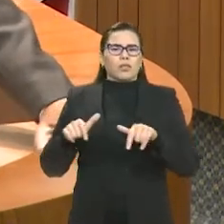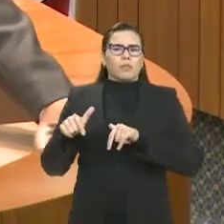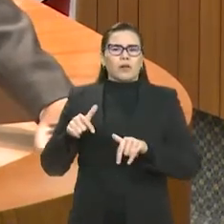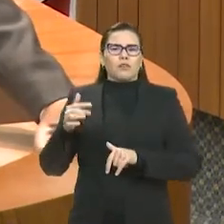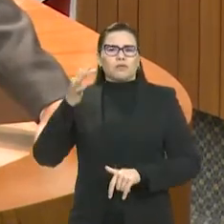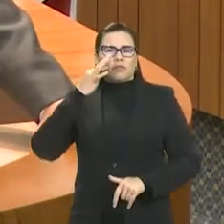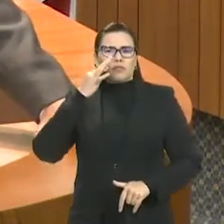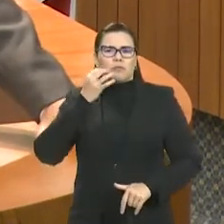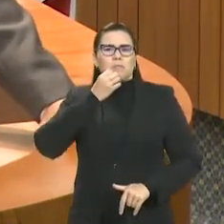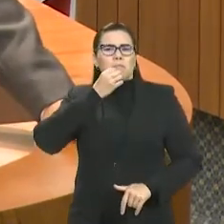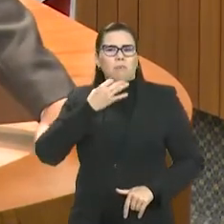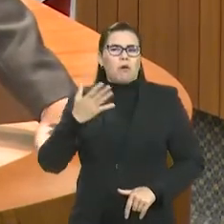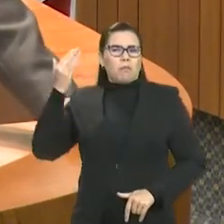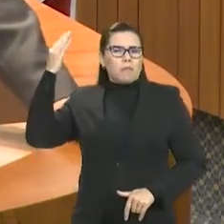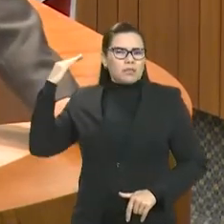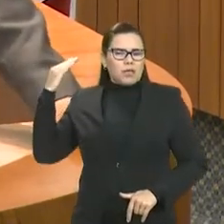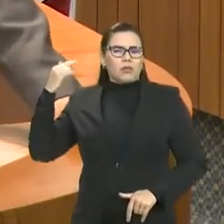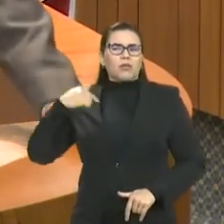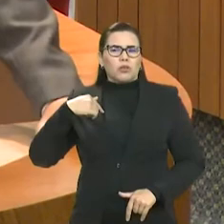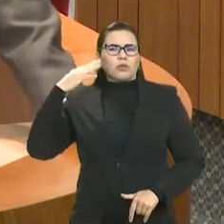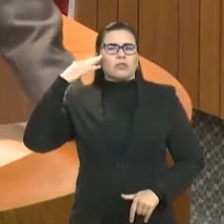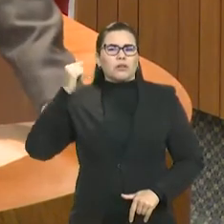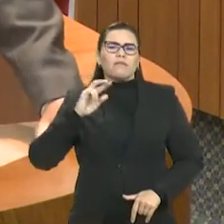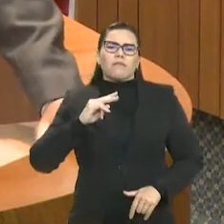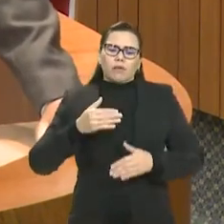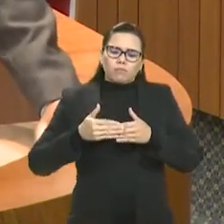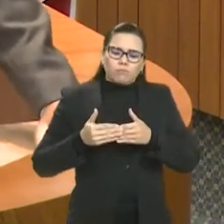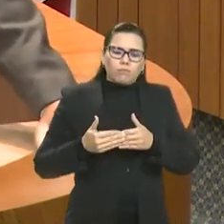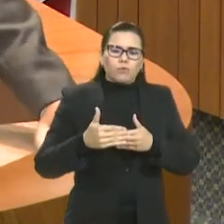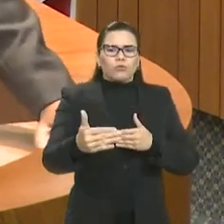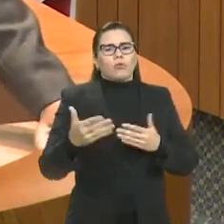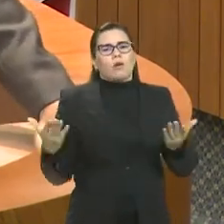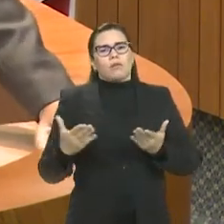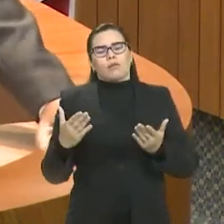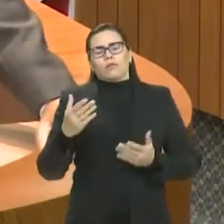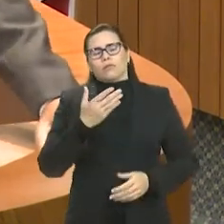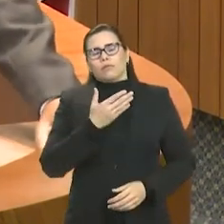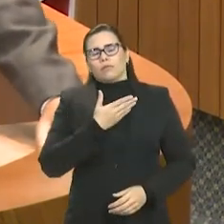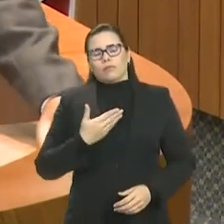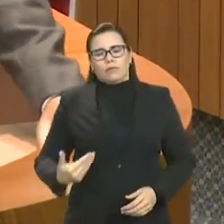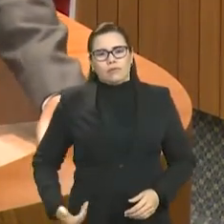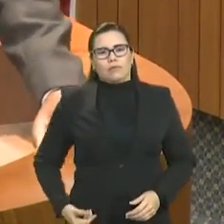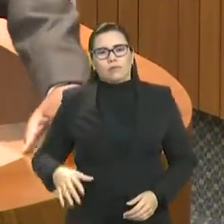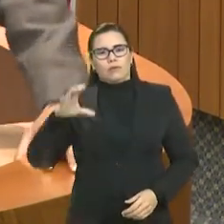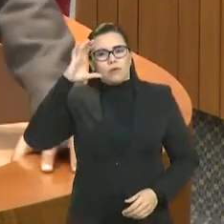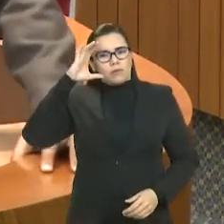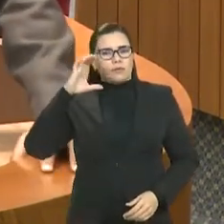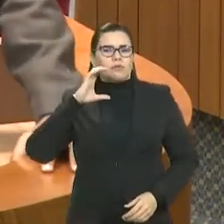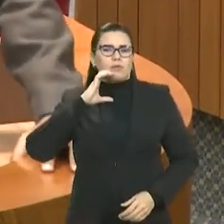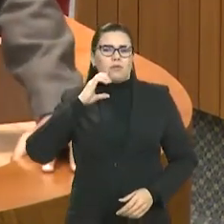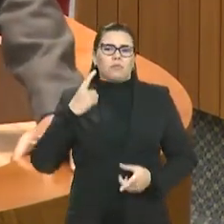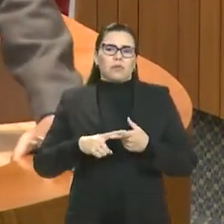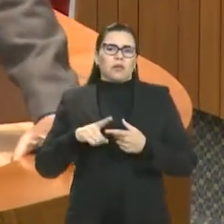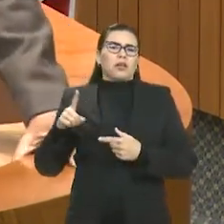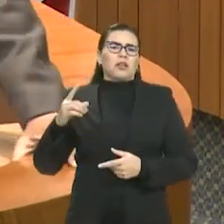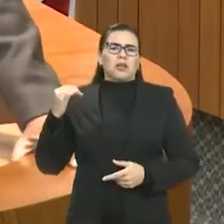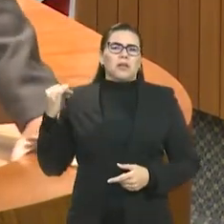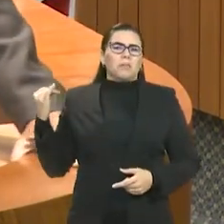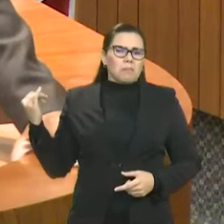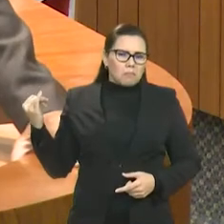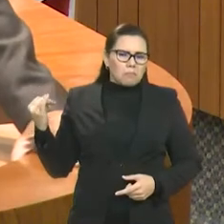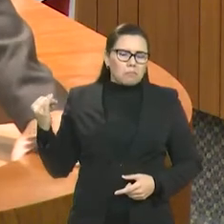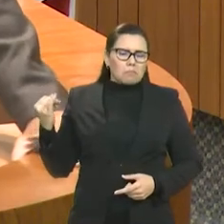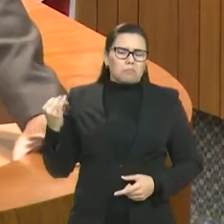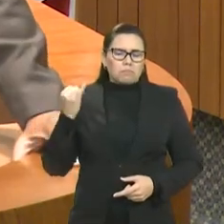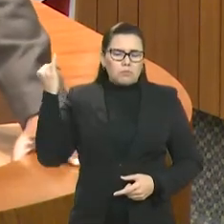a sensibilidade, determinação e dedicação que o governador Brandão tem para a Imperatriz. Tem o meu respeito, tem